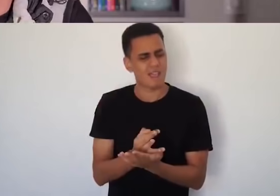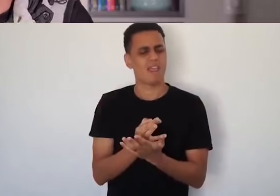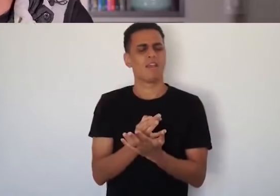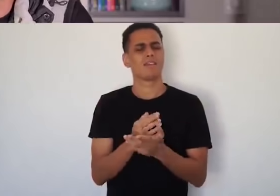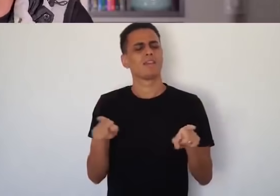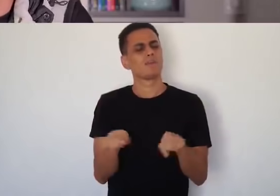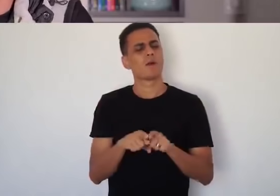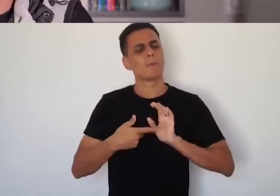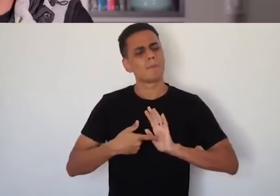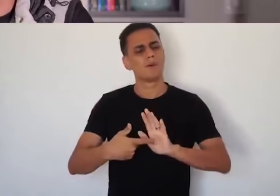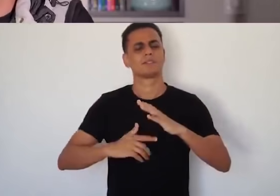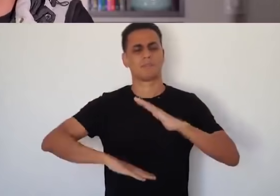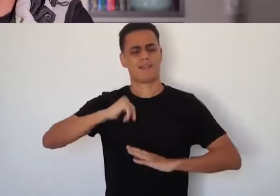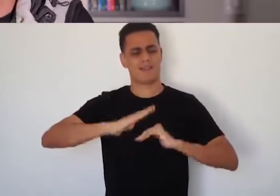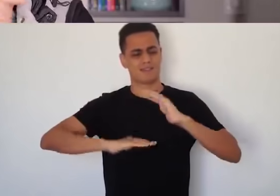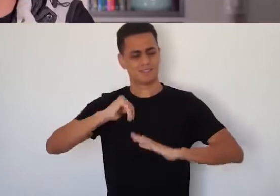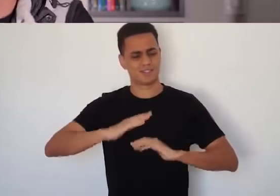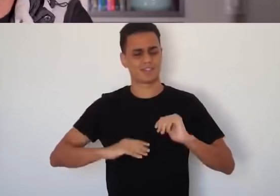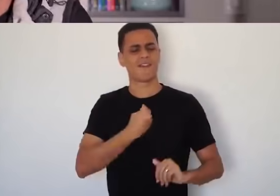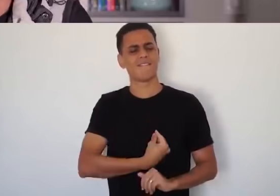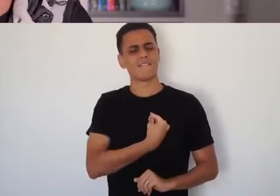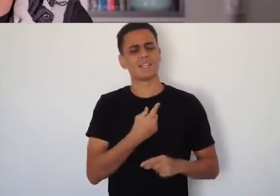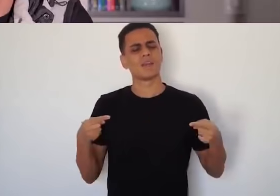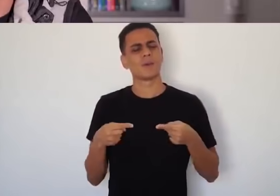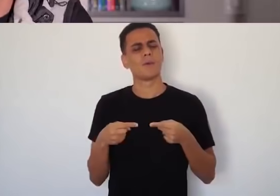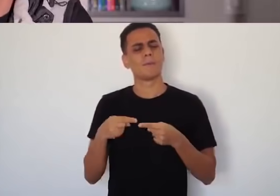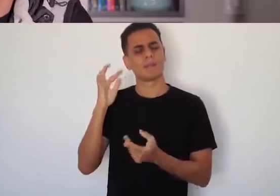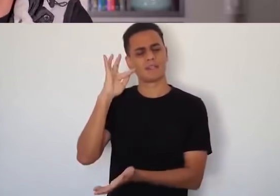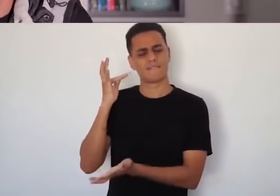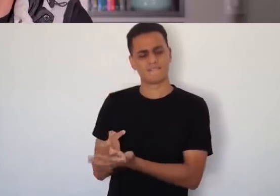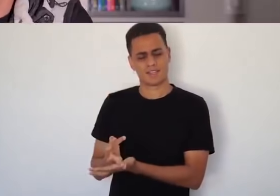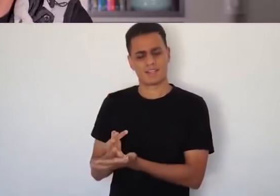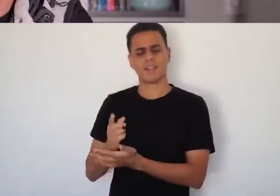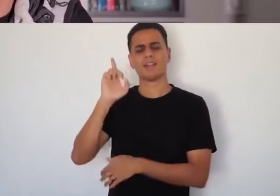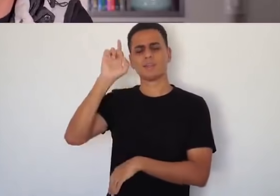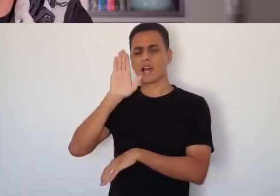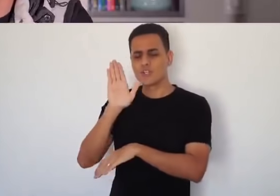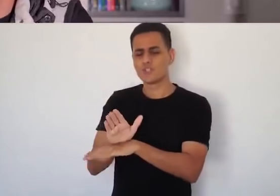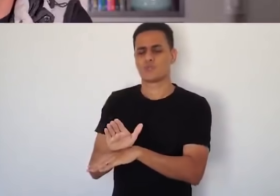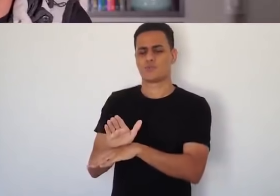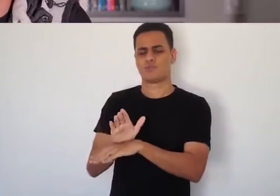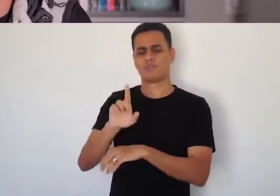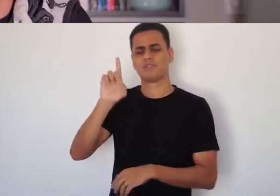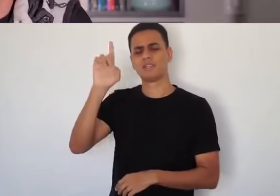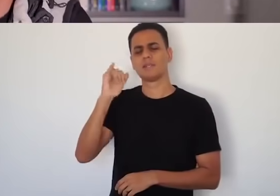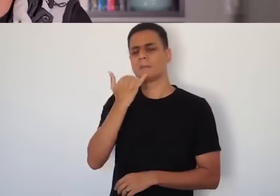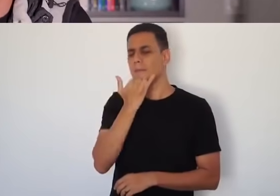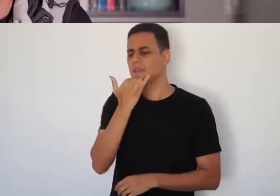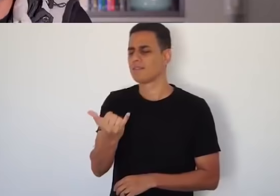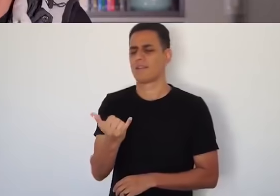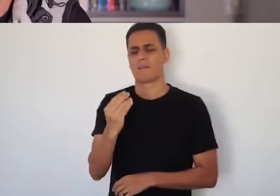Ajuda-nos, Senhor, não é fácil, mas nós cremos que no Teu poder nós seremos mais do que vencedores. Oramos assim no nome de